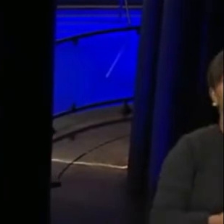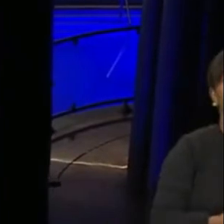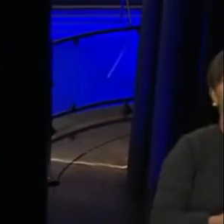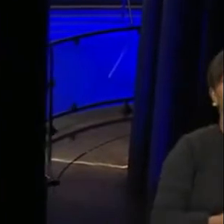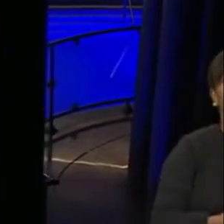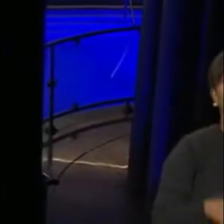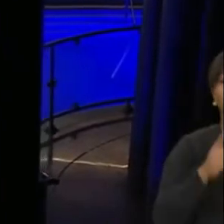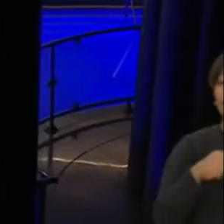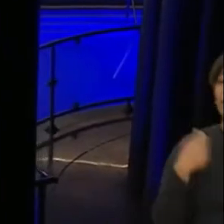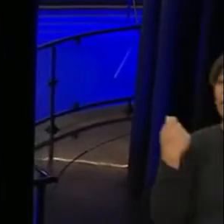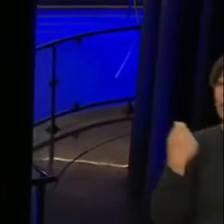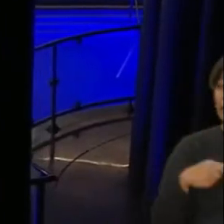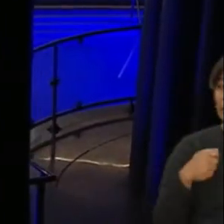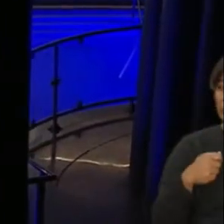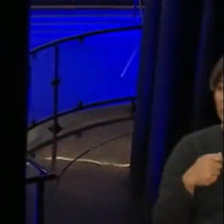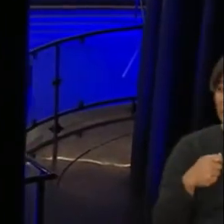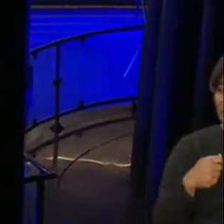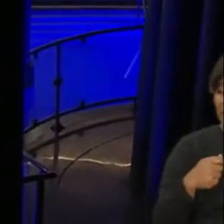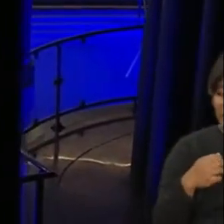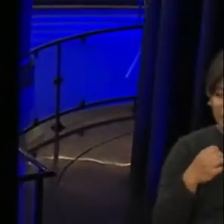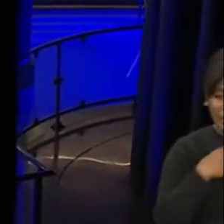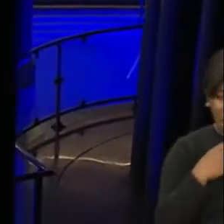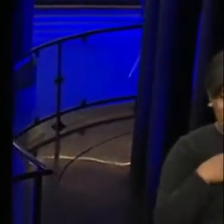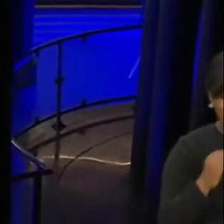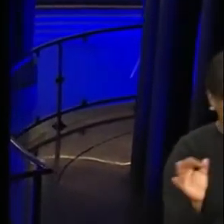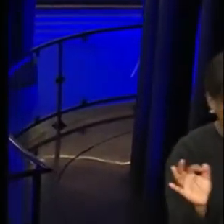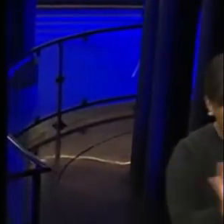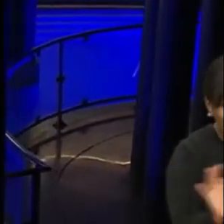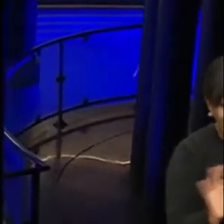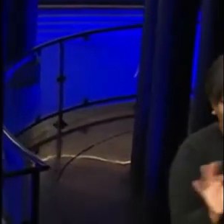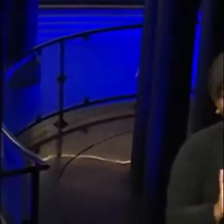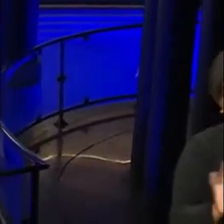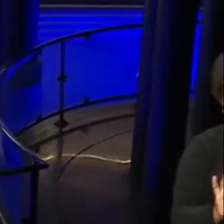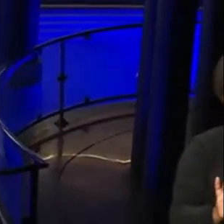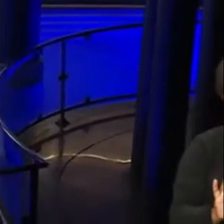que você não precisa temer a nada?